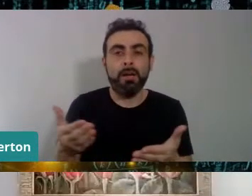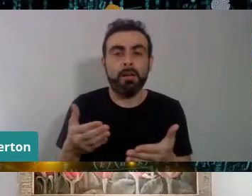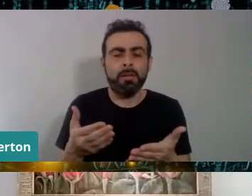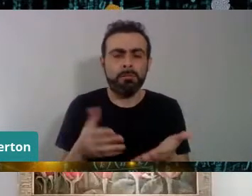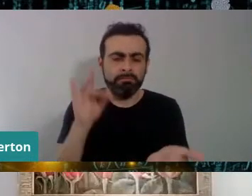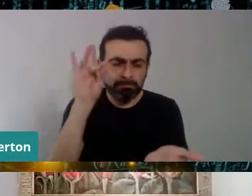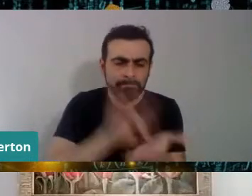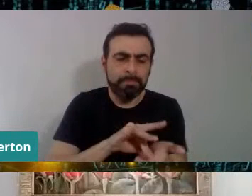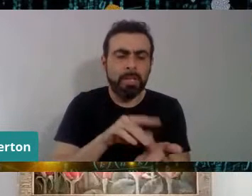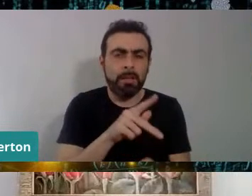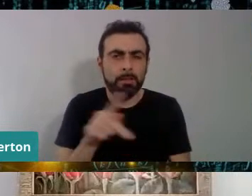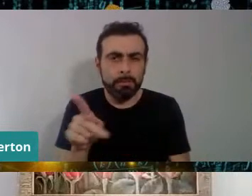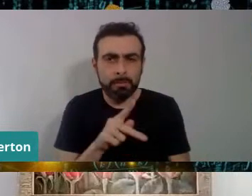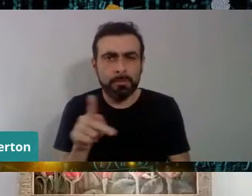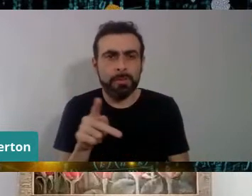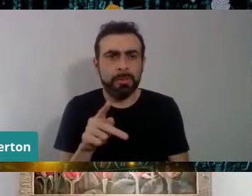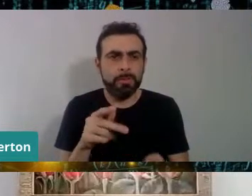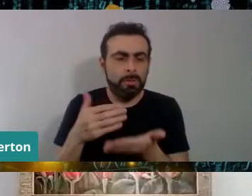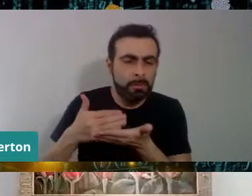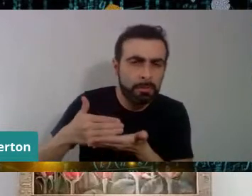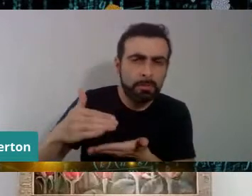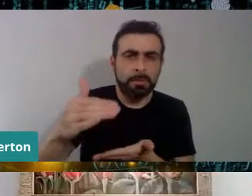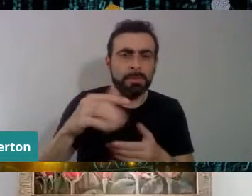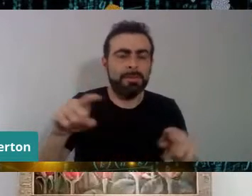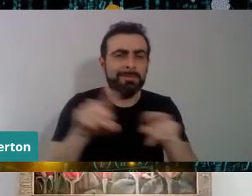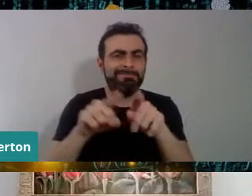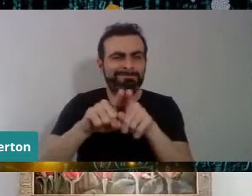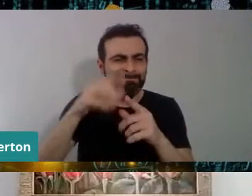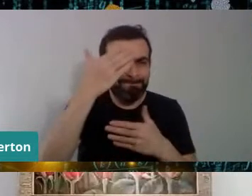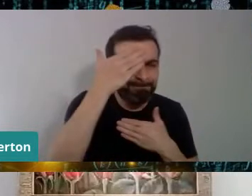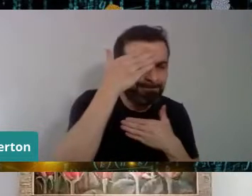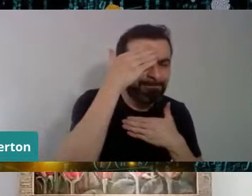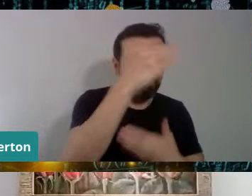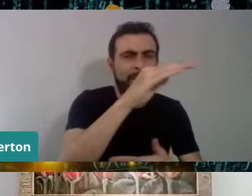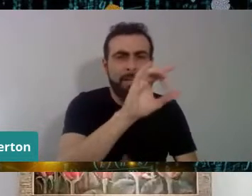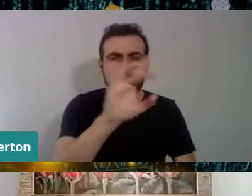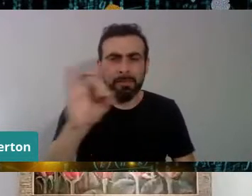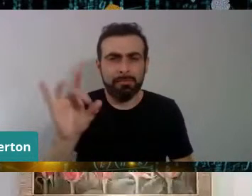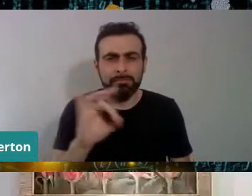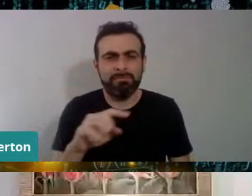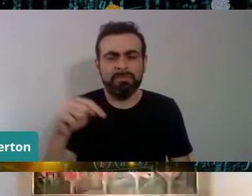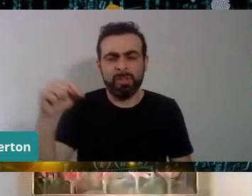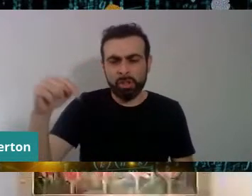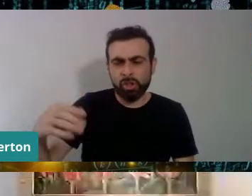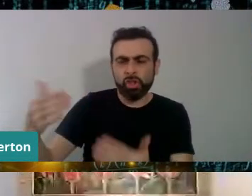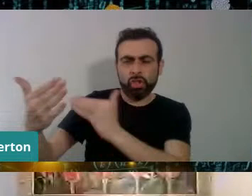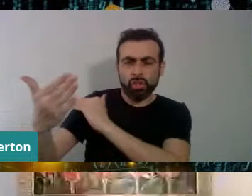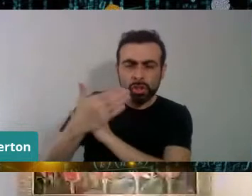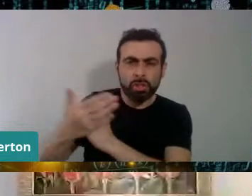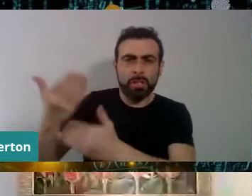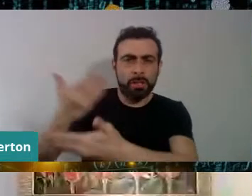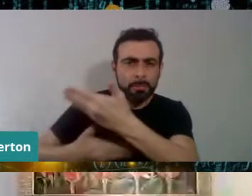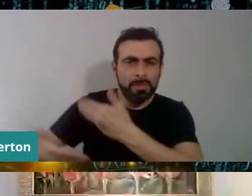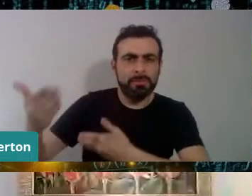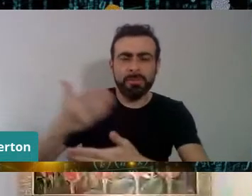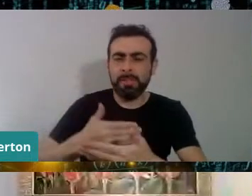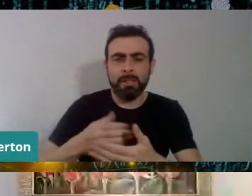e que eu tenho muito a agradecer a todos vocês pelo que fizeram por mim. Né? E... Muito bem, professor.